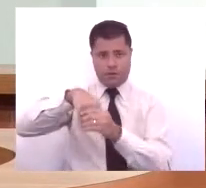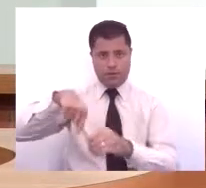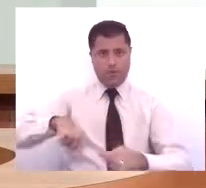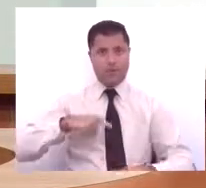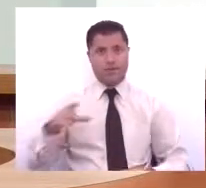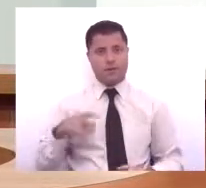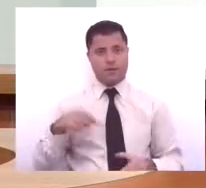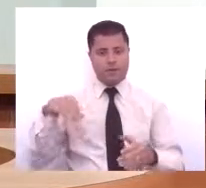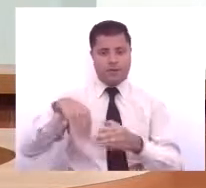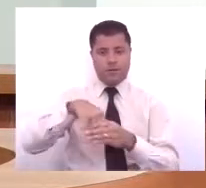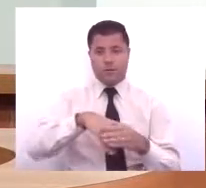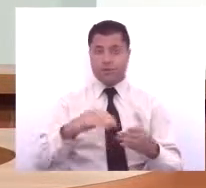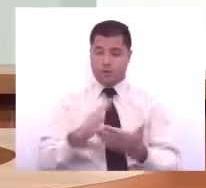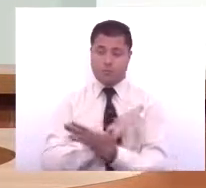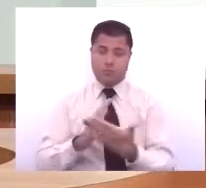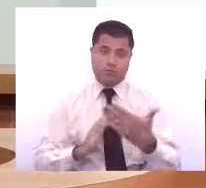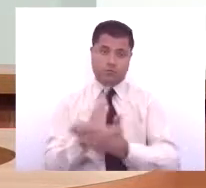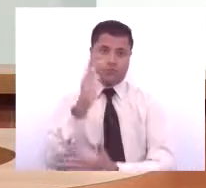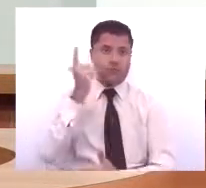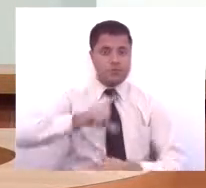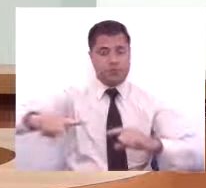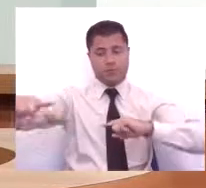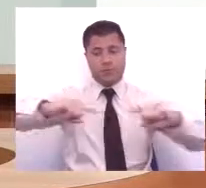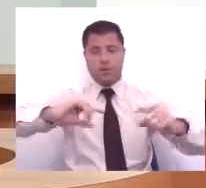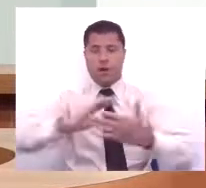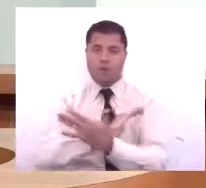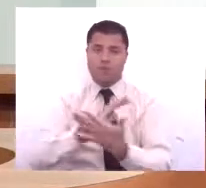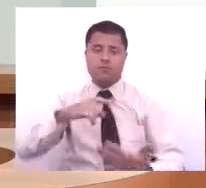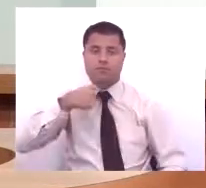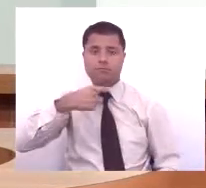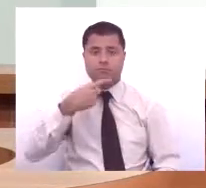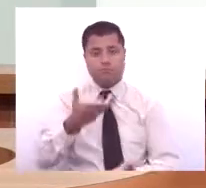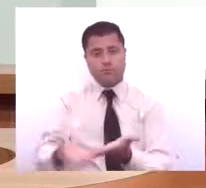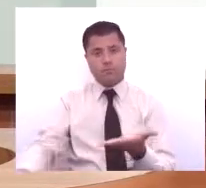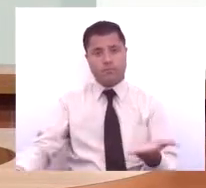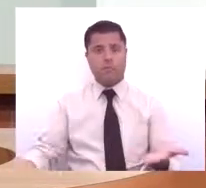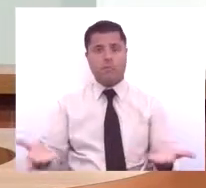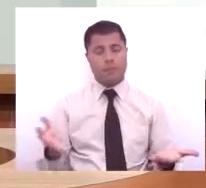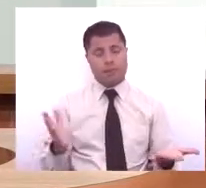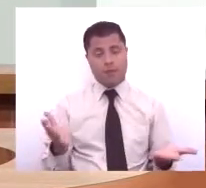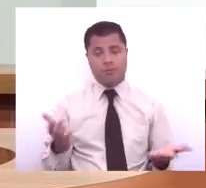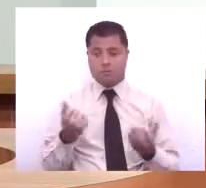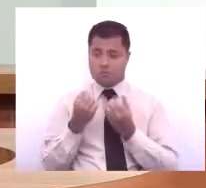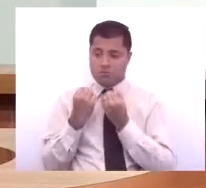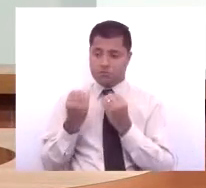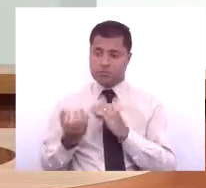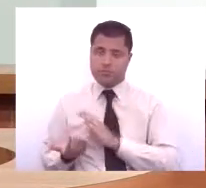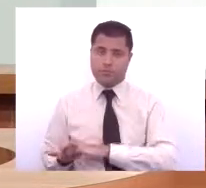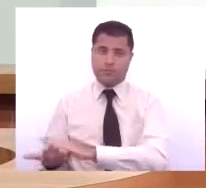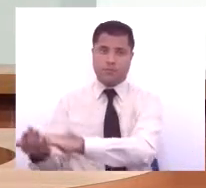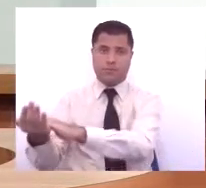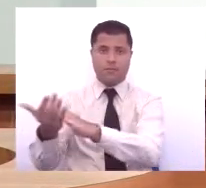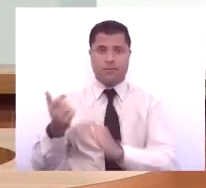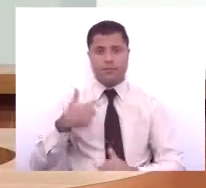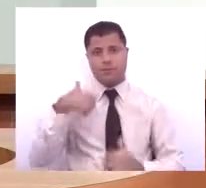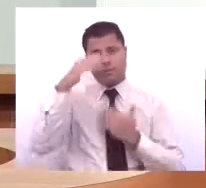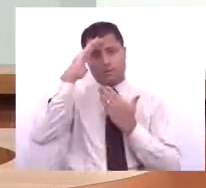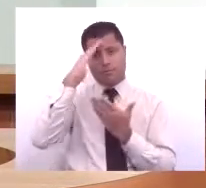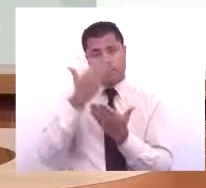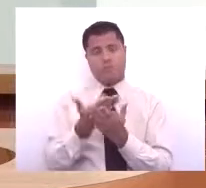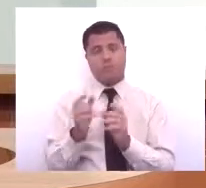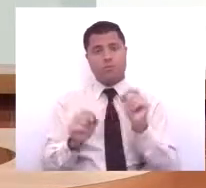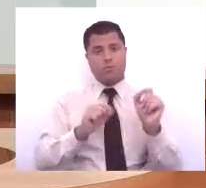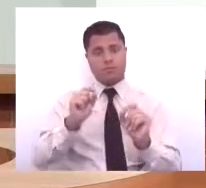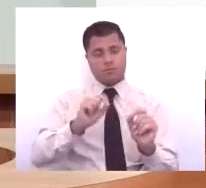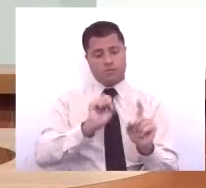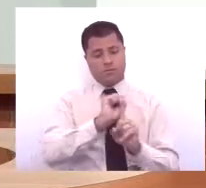eleitos também, porque eu acredito que a sociedade deu um recado nessa eleição para nós da